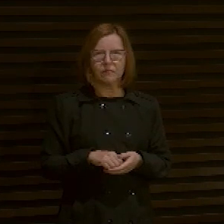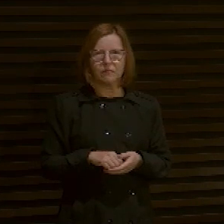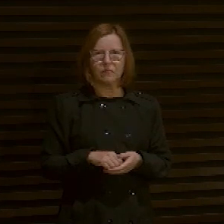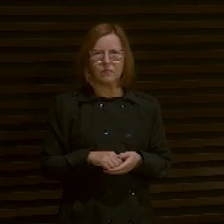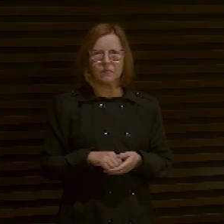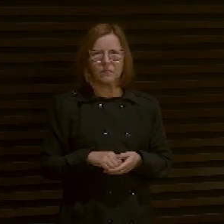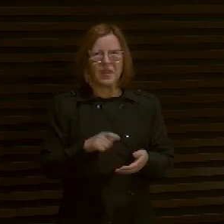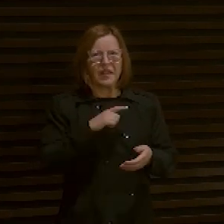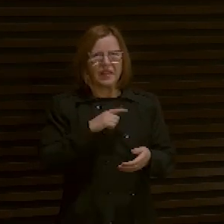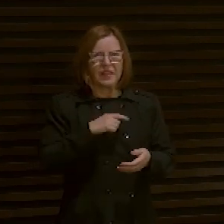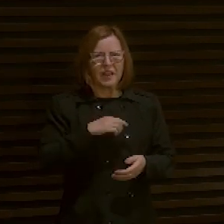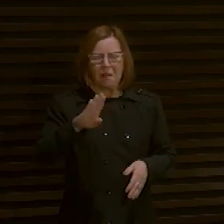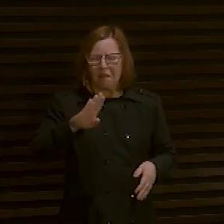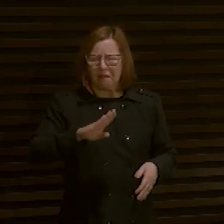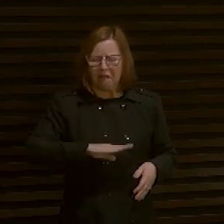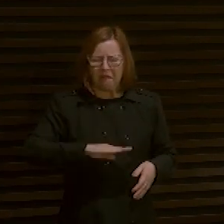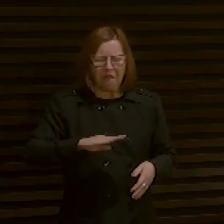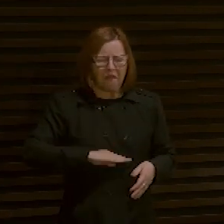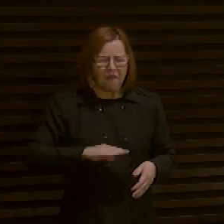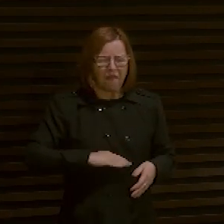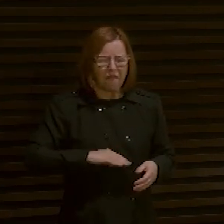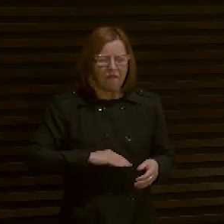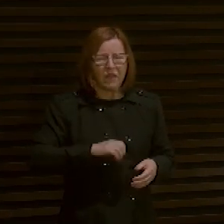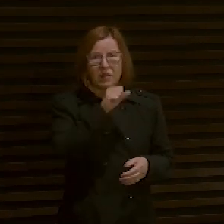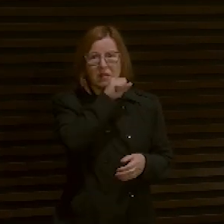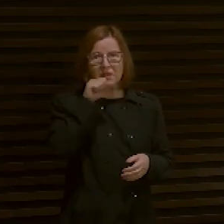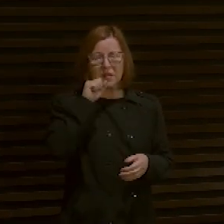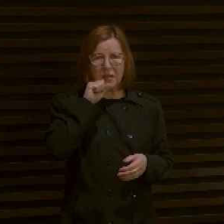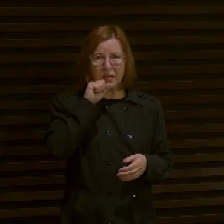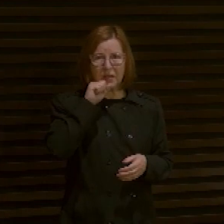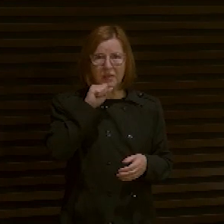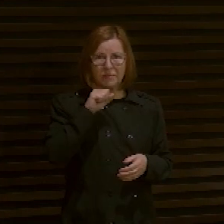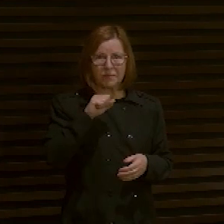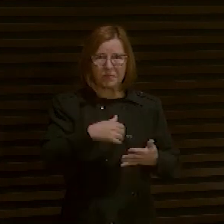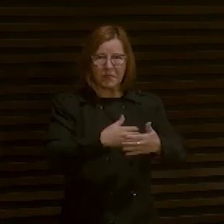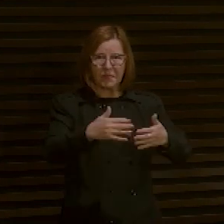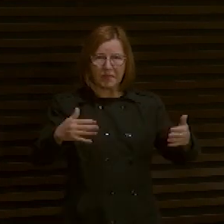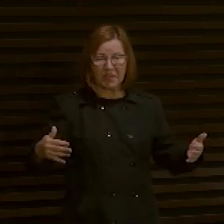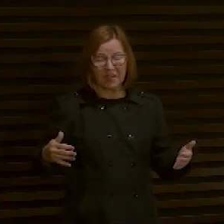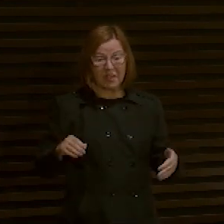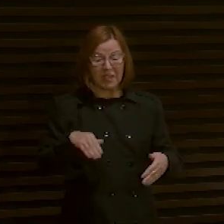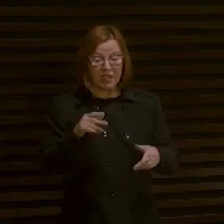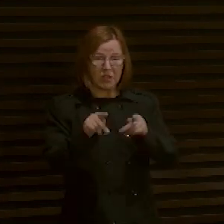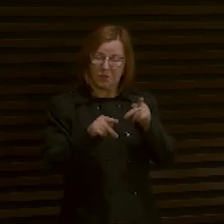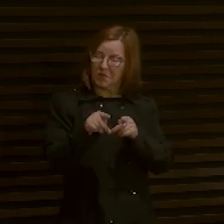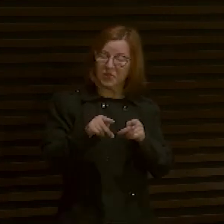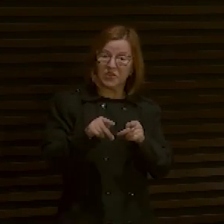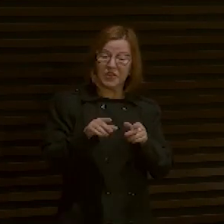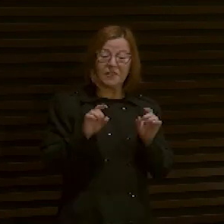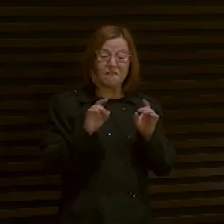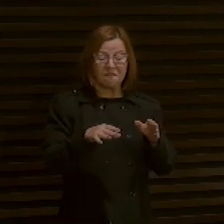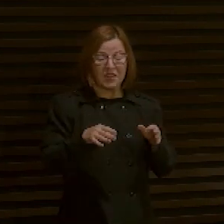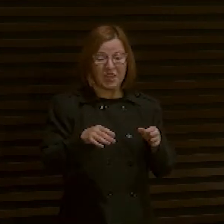Houve grande fome em Samaria. Eis que a sitiaram a ponto de se vender a cabeça de um jumento por 80 moedas de prata